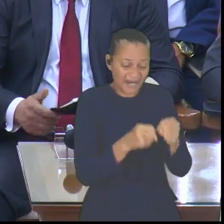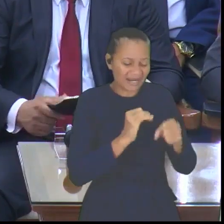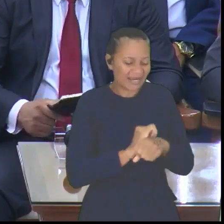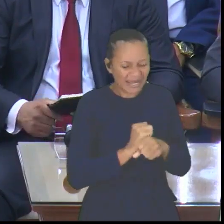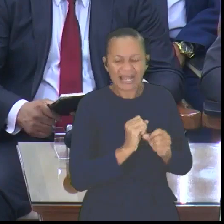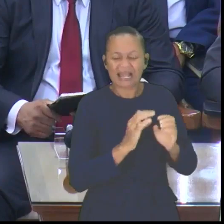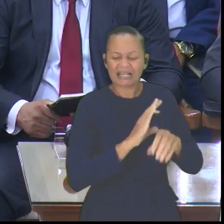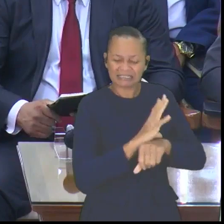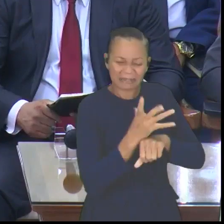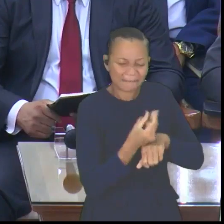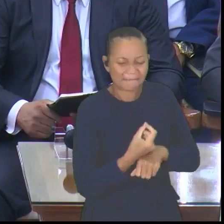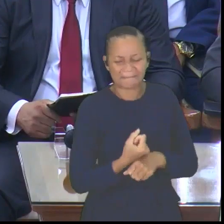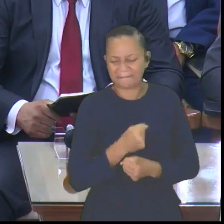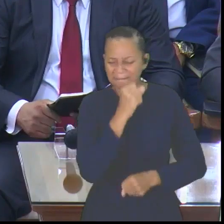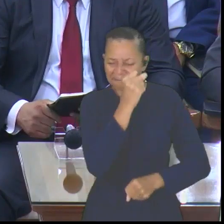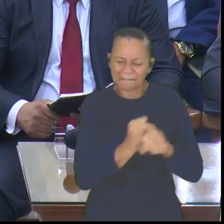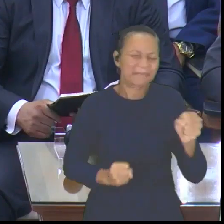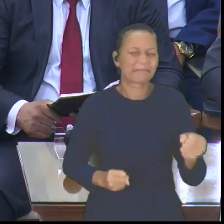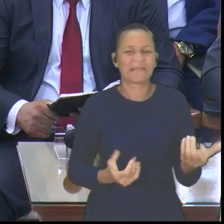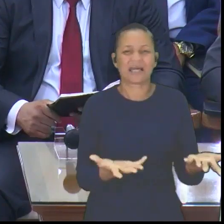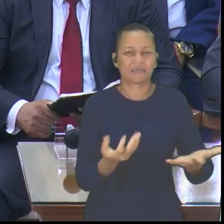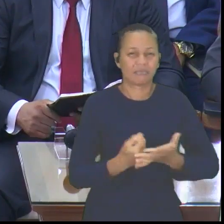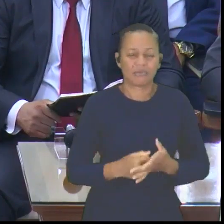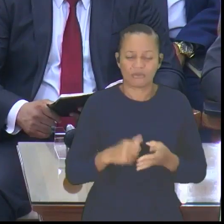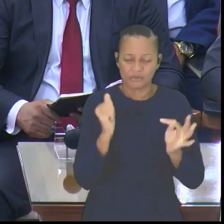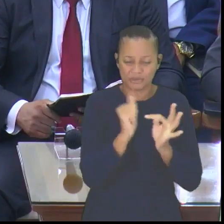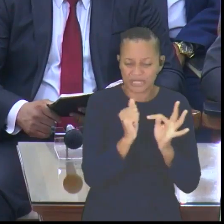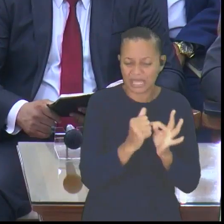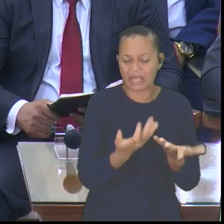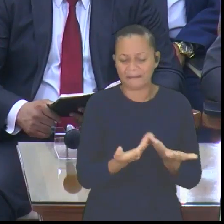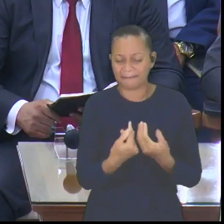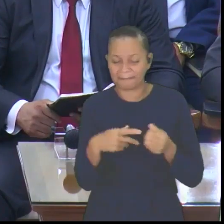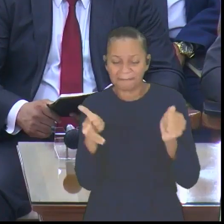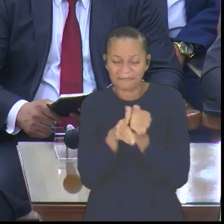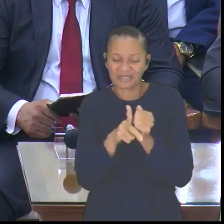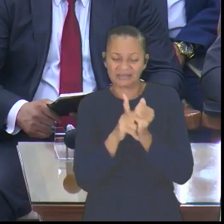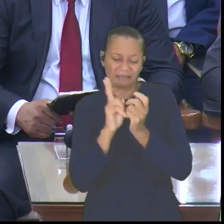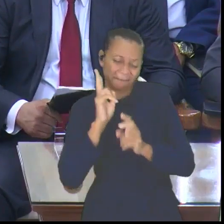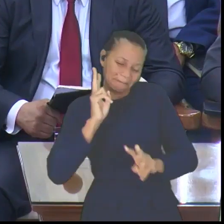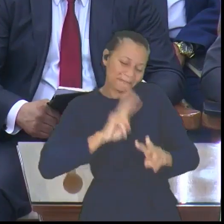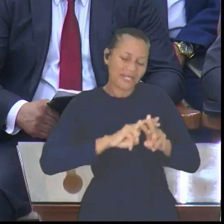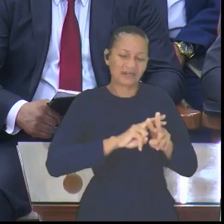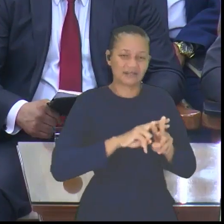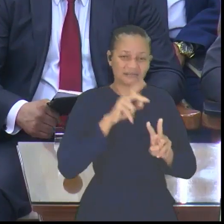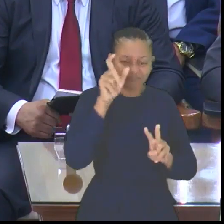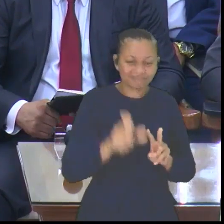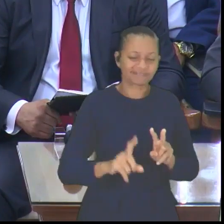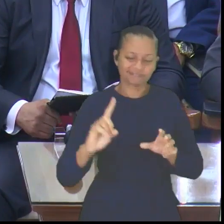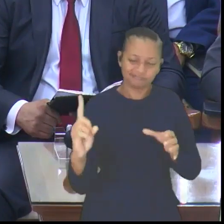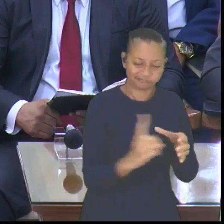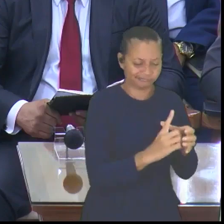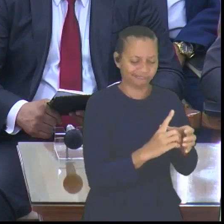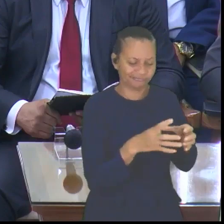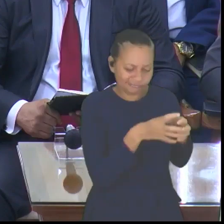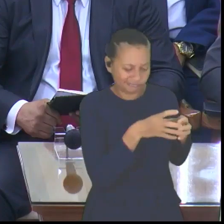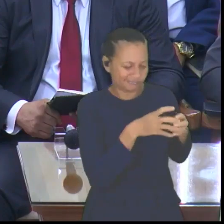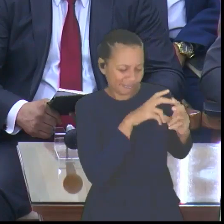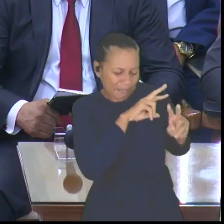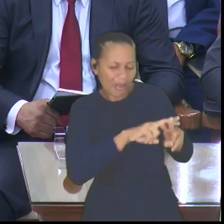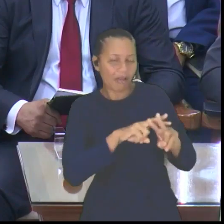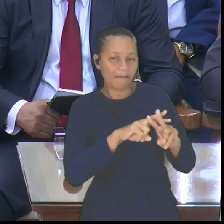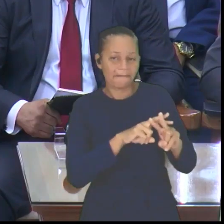prendeu Tiago, matou, prendeu Pedro também. E com tudo isto para consolidar o seu poder